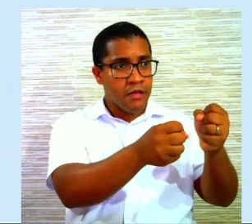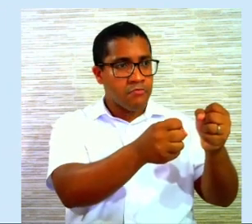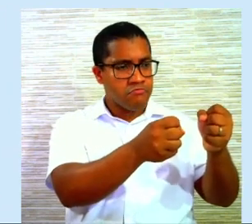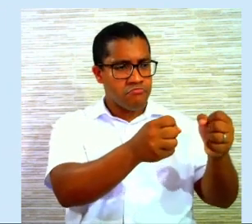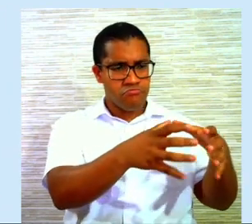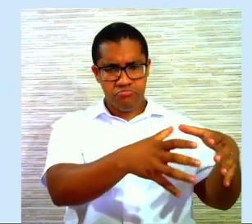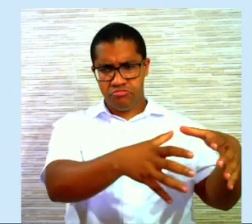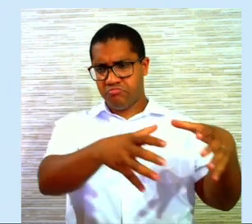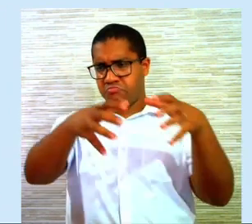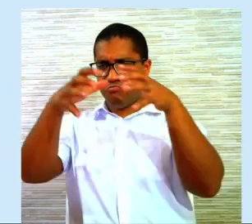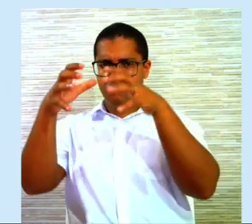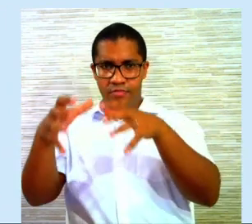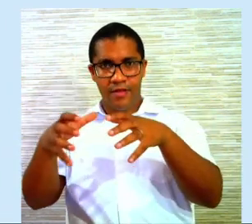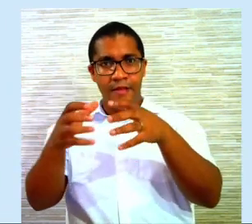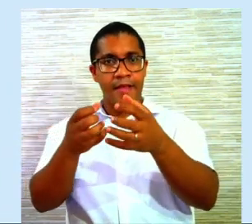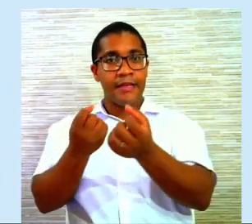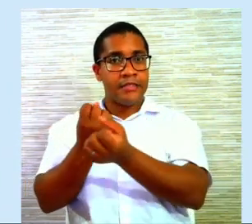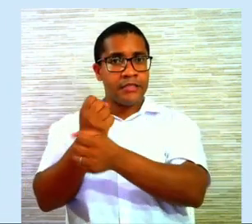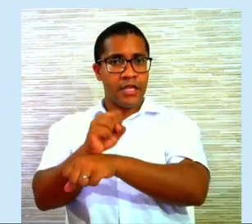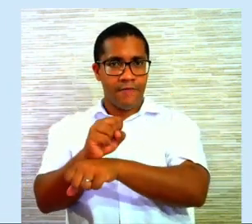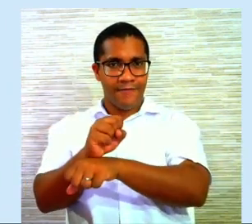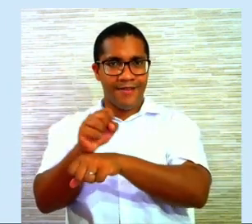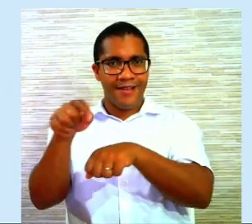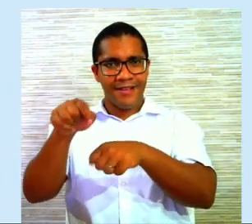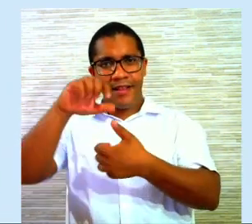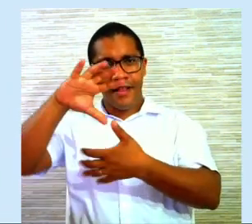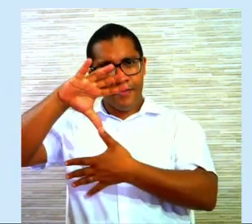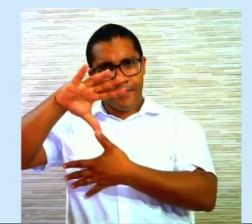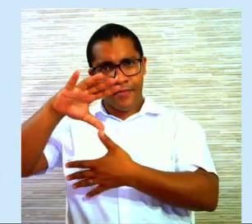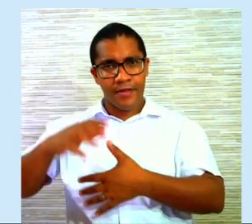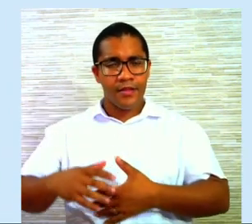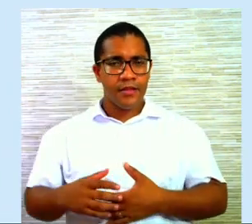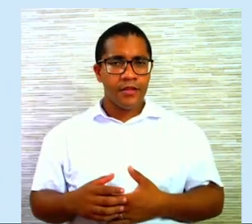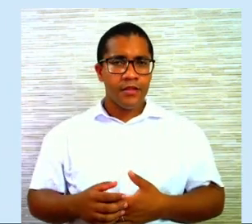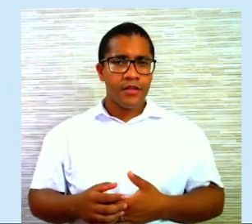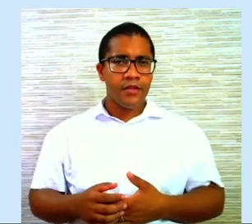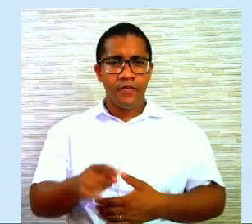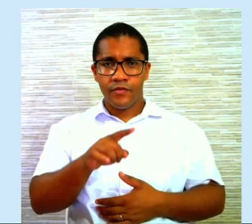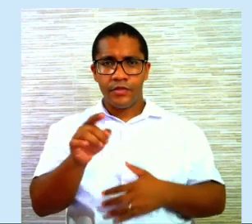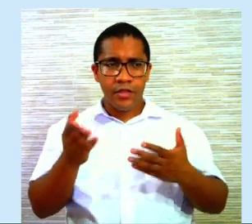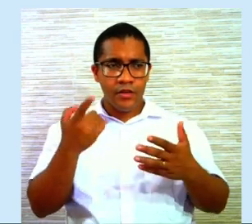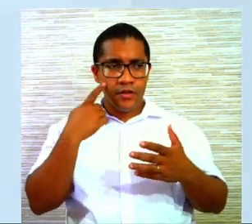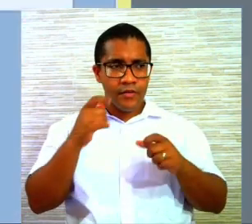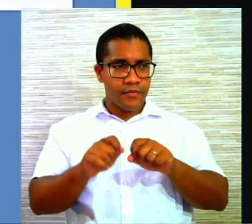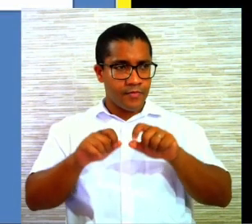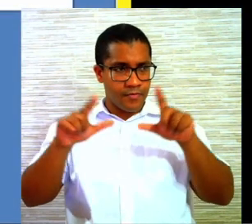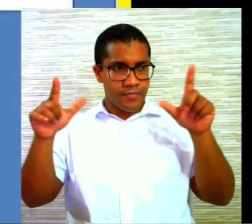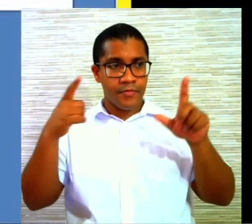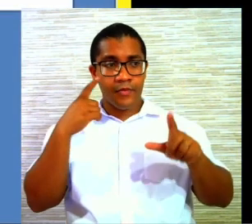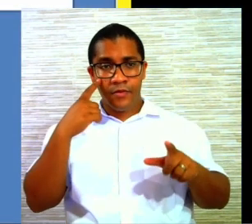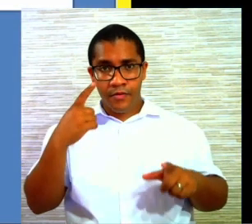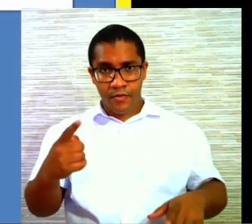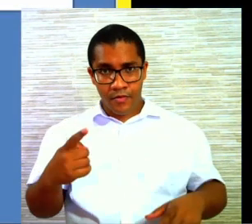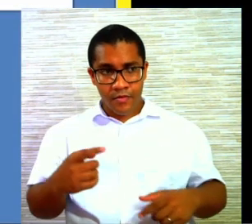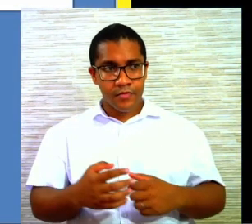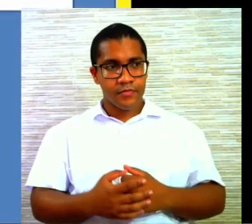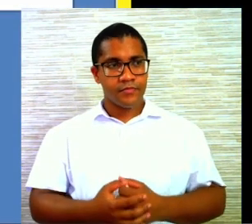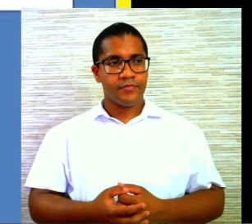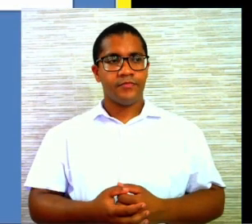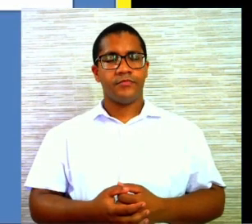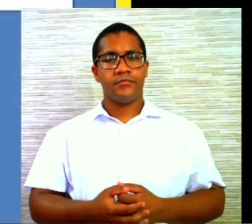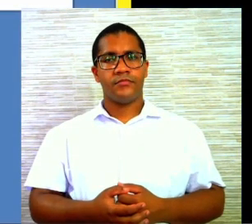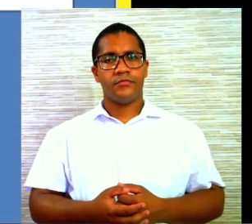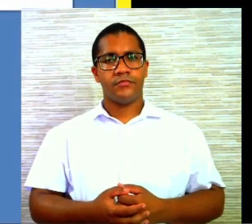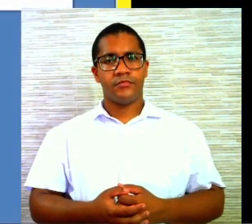prisioneiros para a América, né? Então vejamos. Então, de acordo com o que vocês estão vendo aí na tela, então observe na